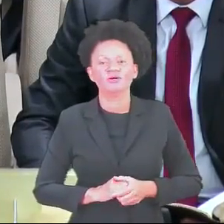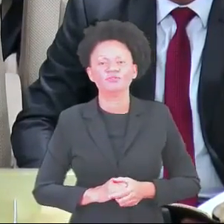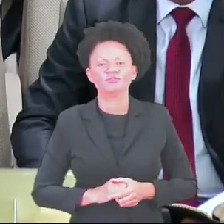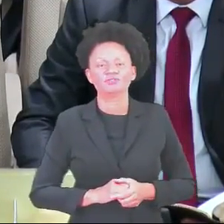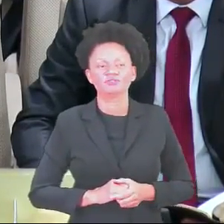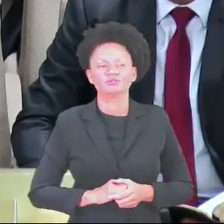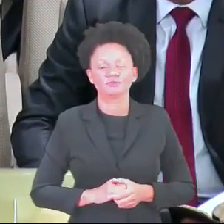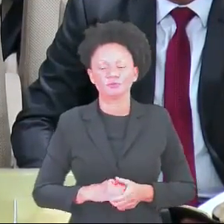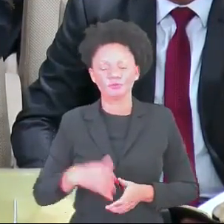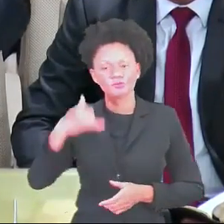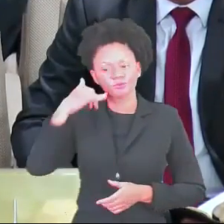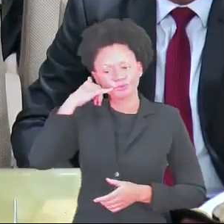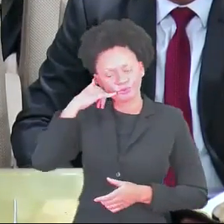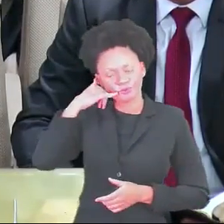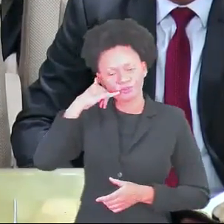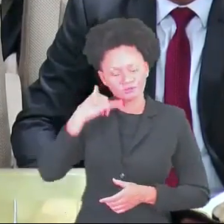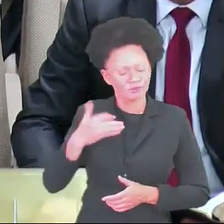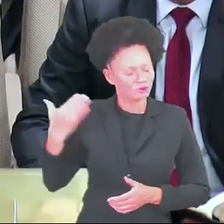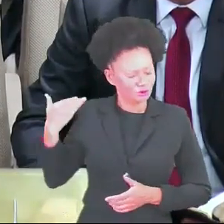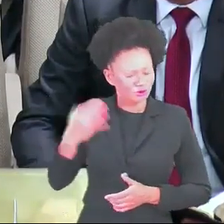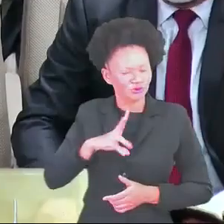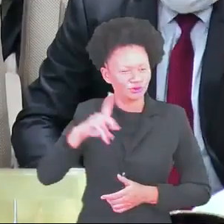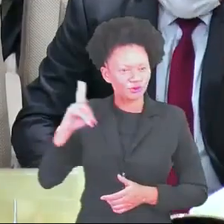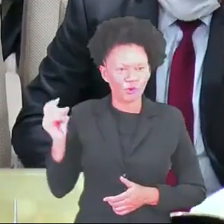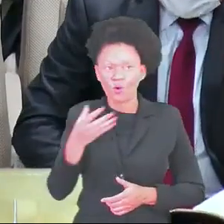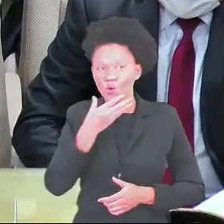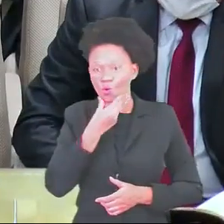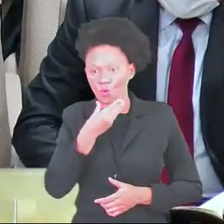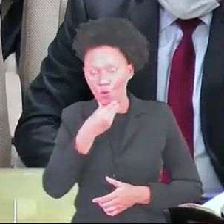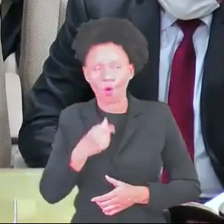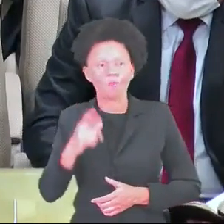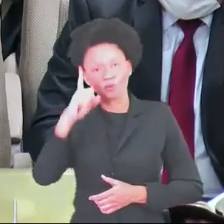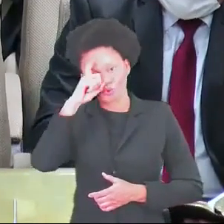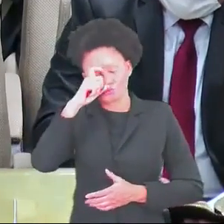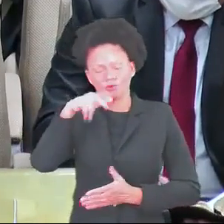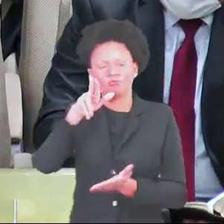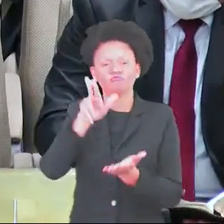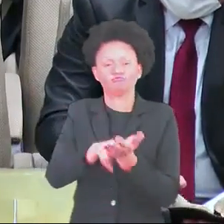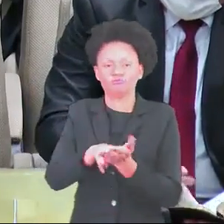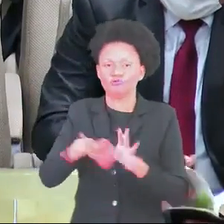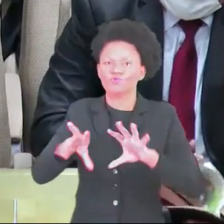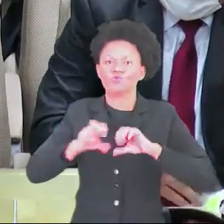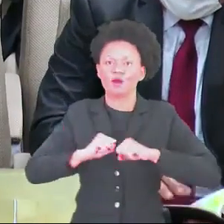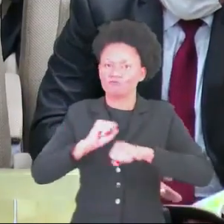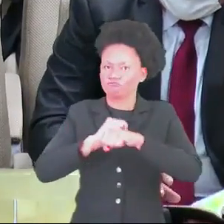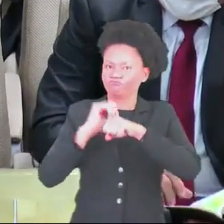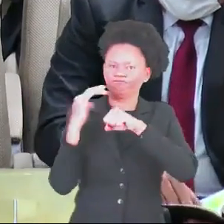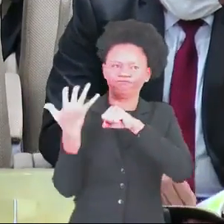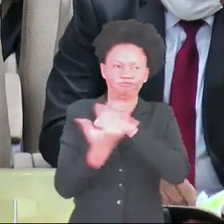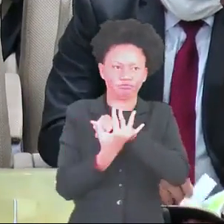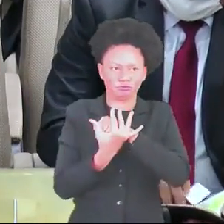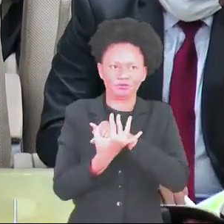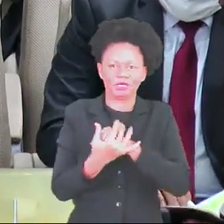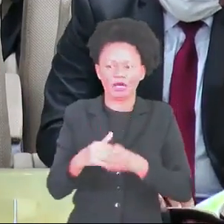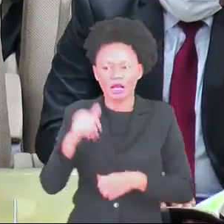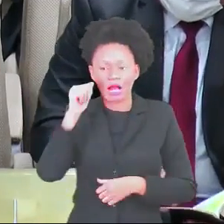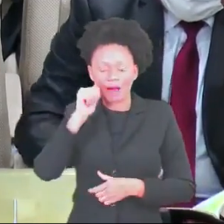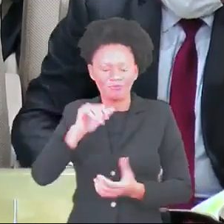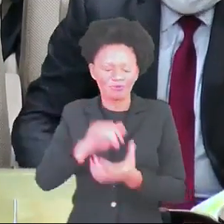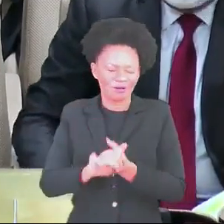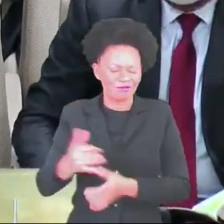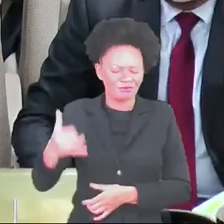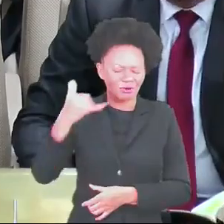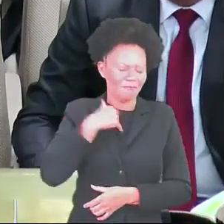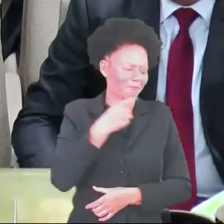Peguei o meu celular esses dias para trás, um homem estava internado, Covid, para ser internado. A esposa me ligou e disse,